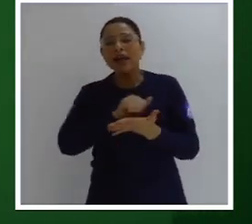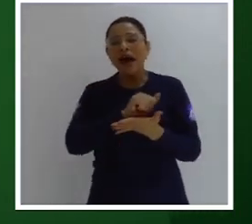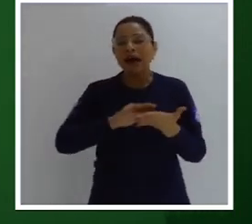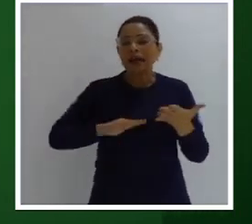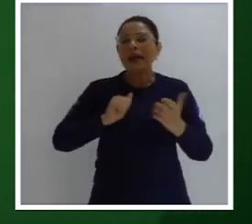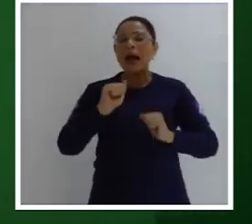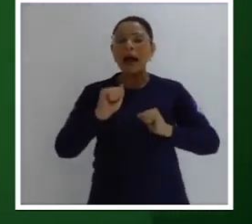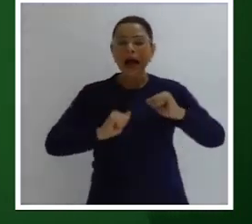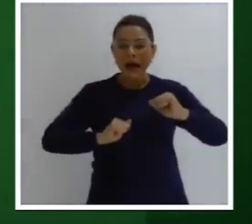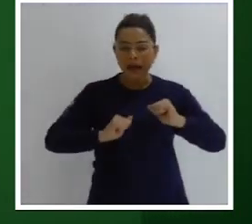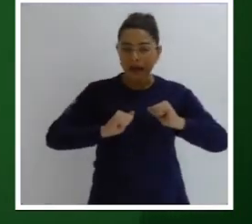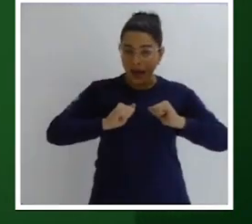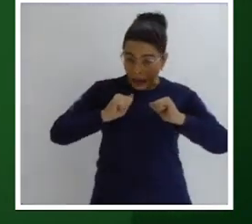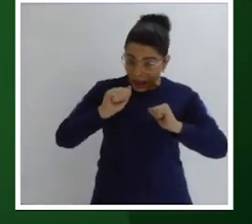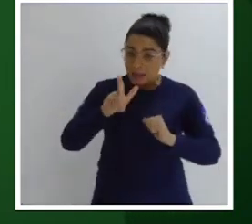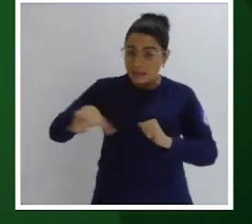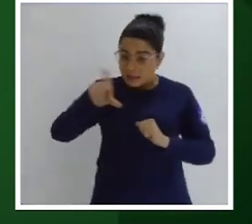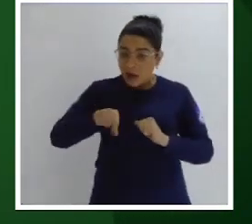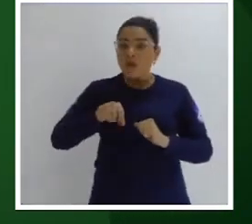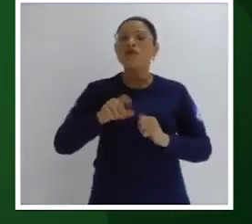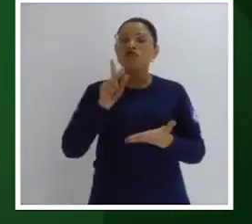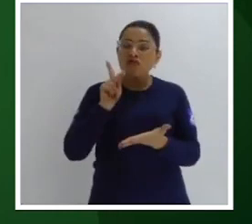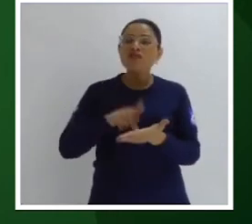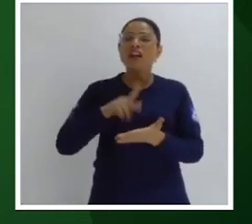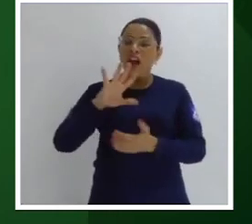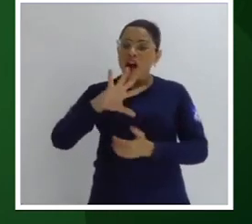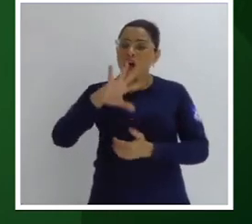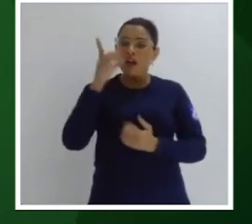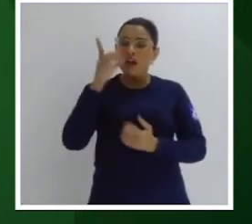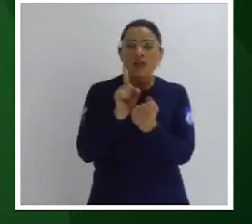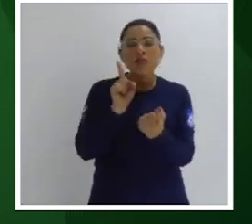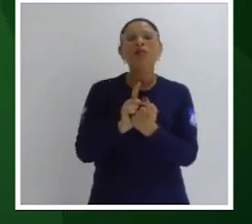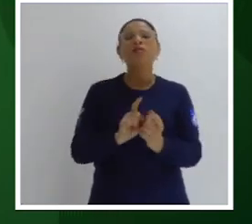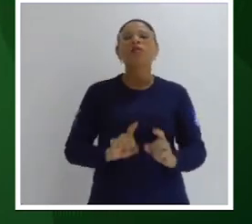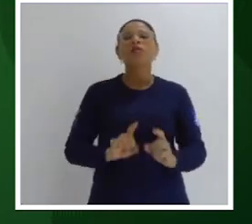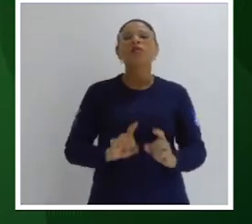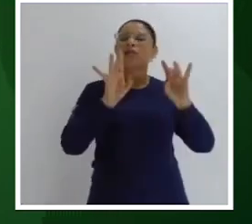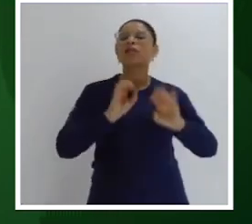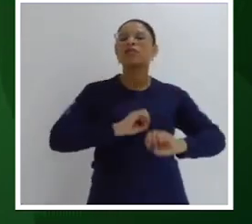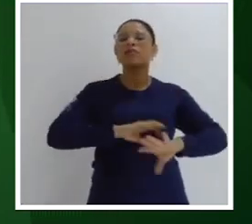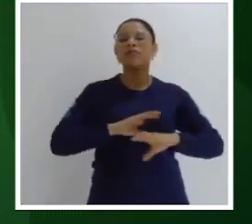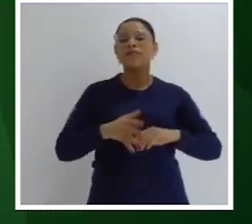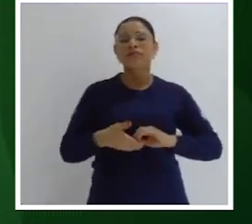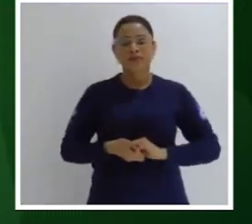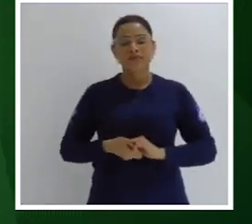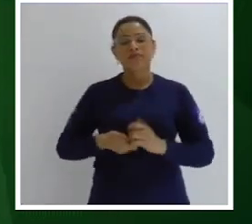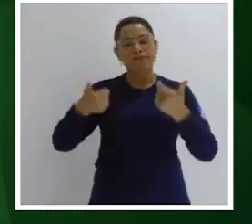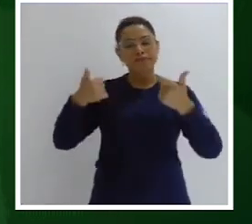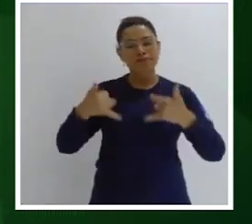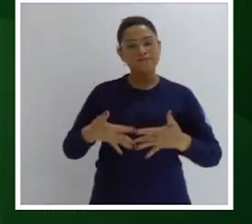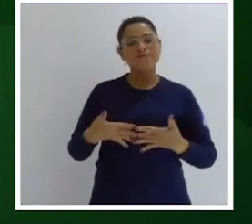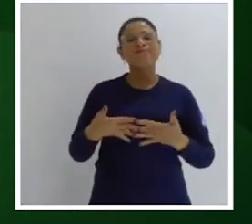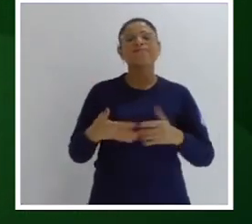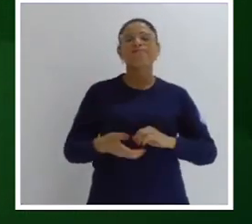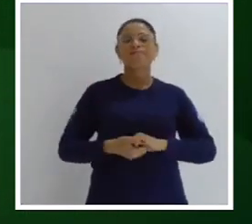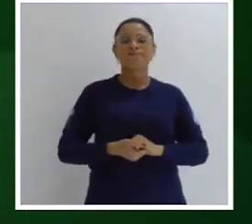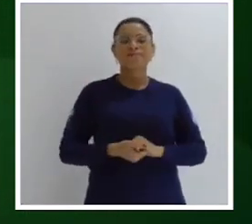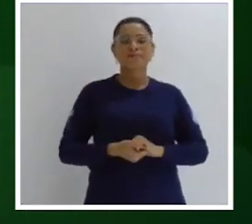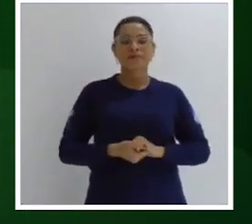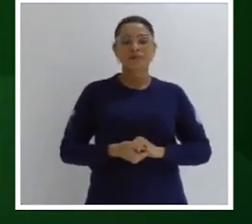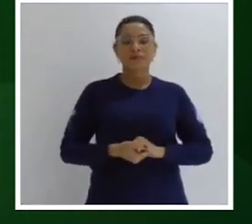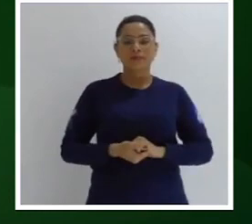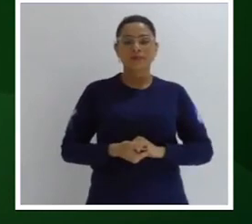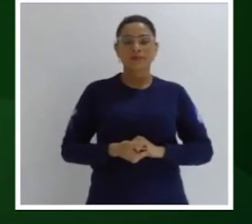possam levar a efetividade do atendimento educacional especializado se puder comentar então por favor